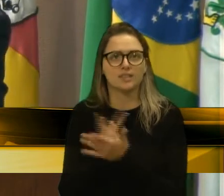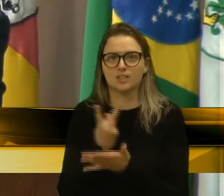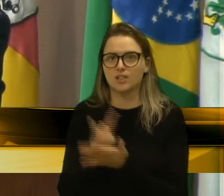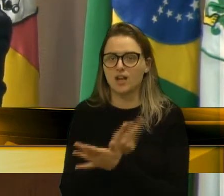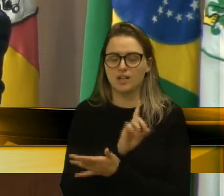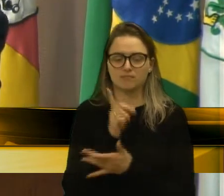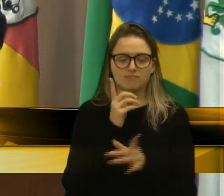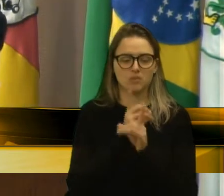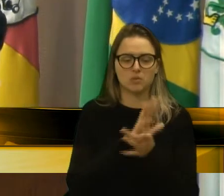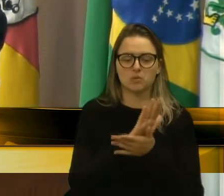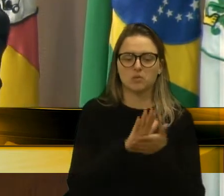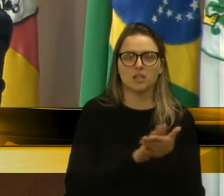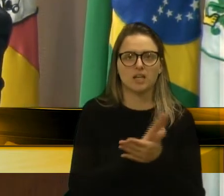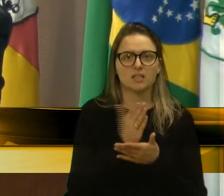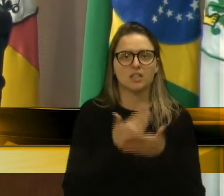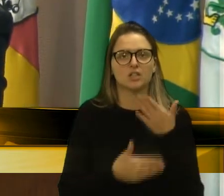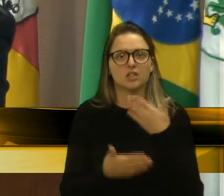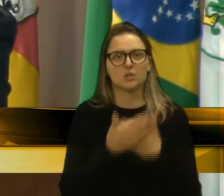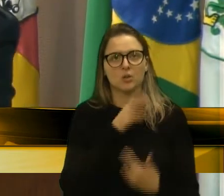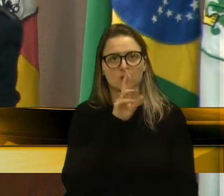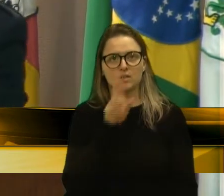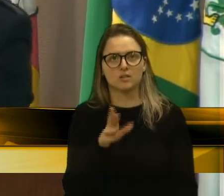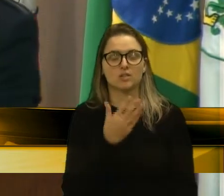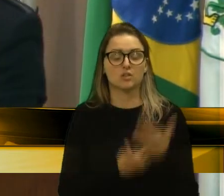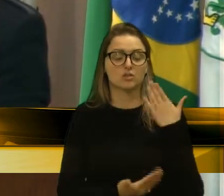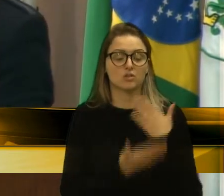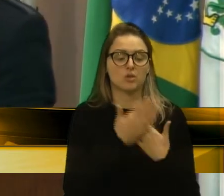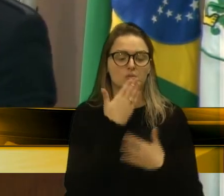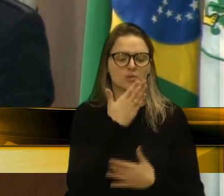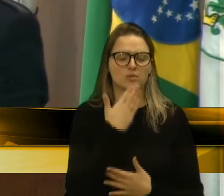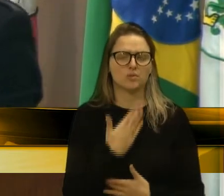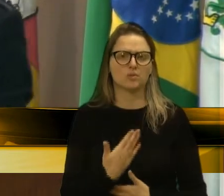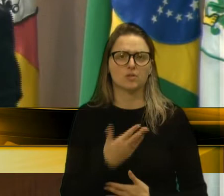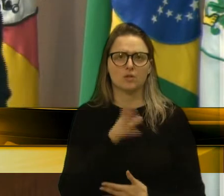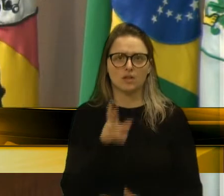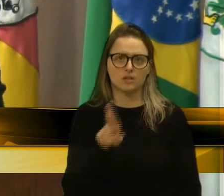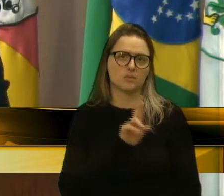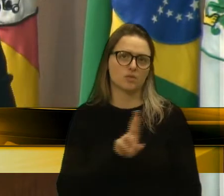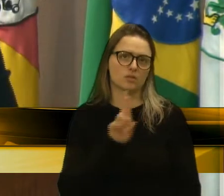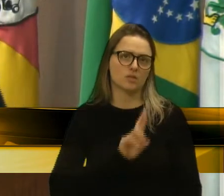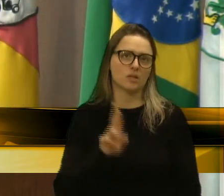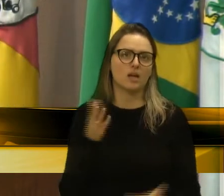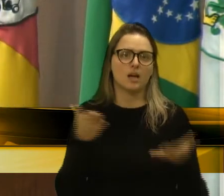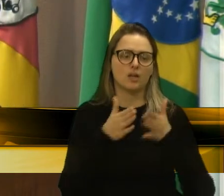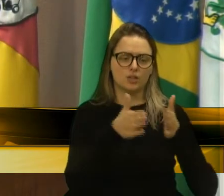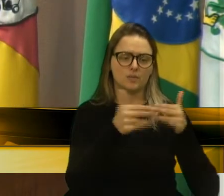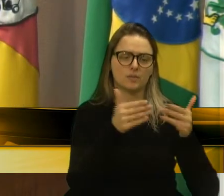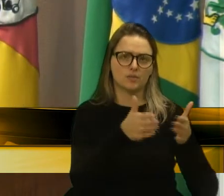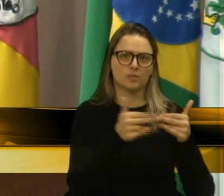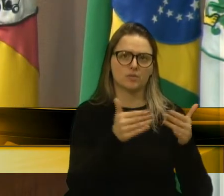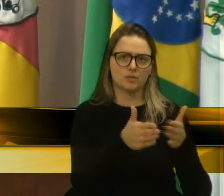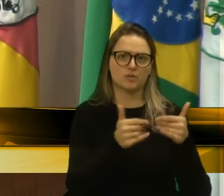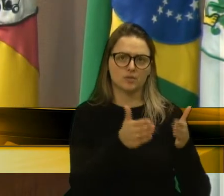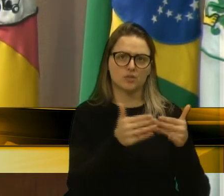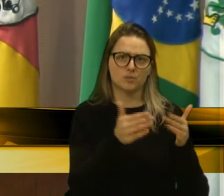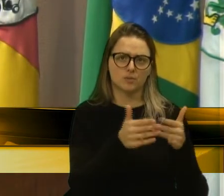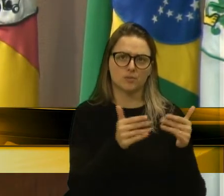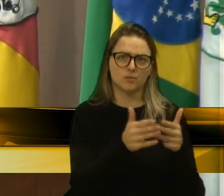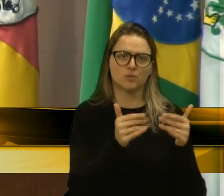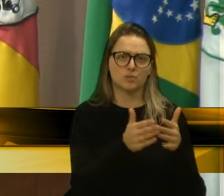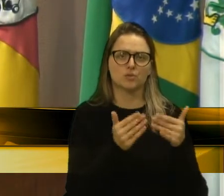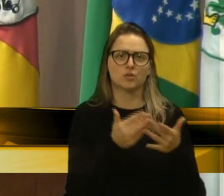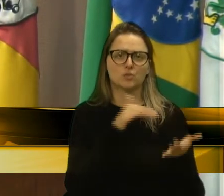anormal. Todos esses trocentos pedidos de informação. Agora, convocação, convocação, convocação, convocação, convocação